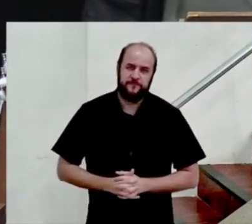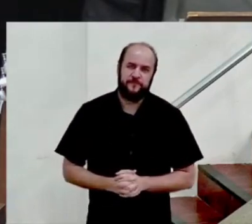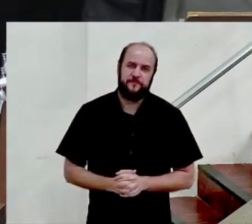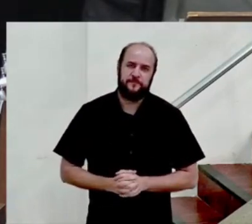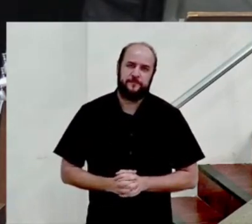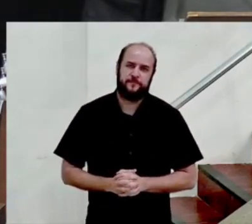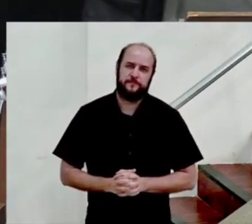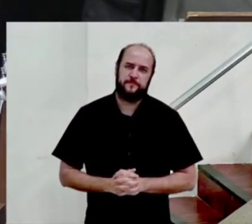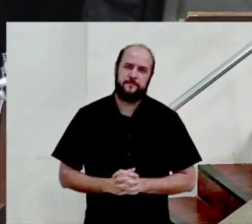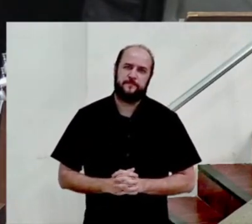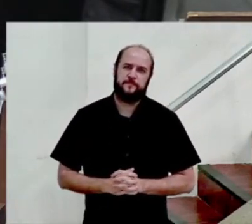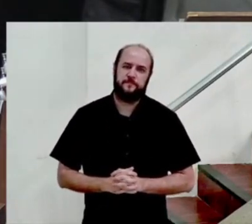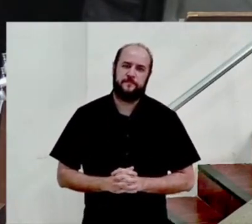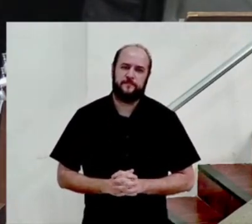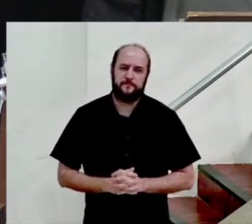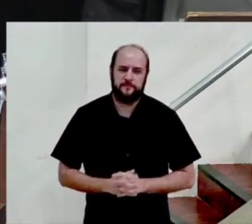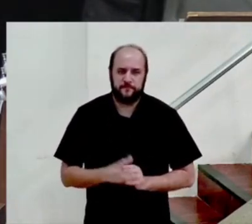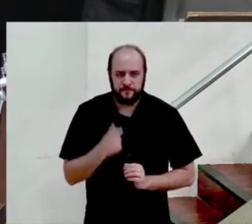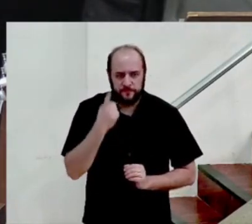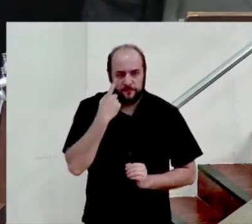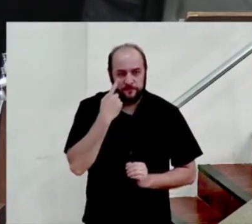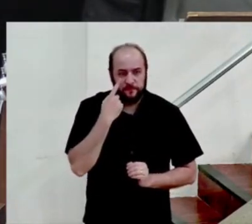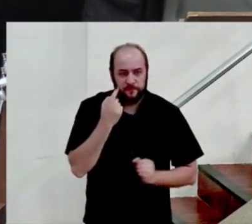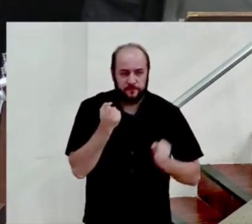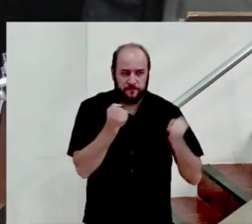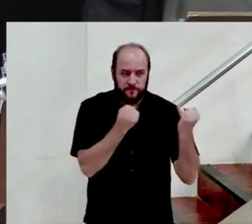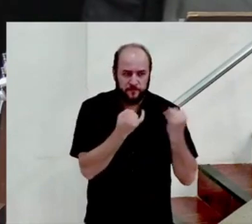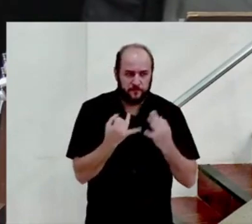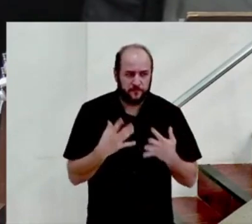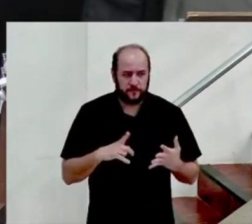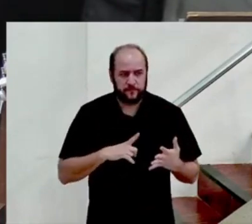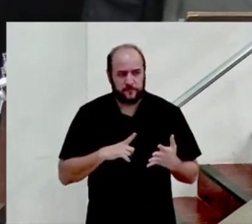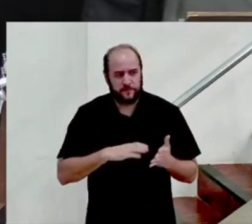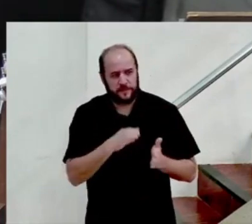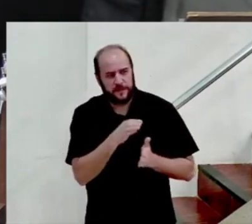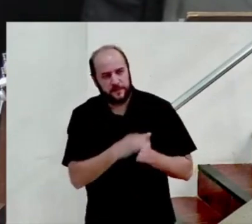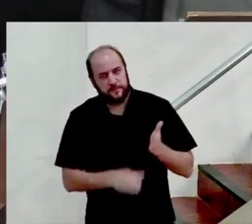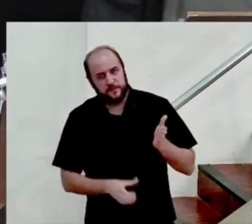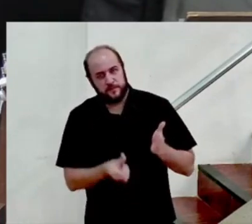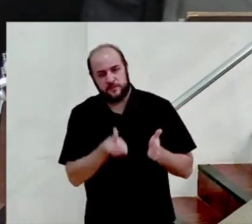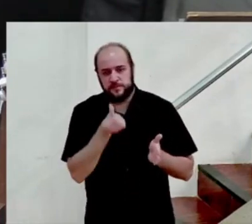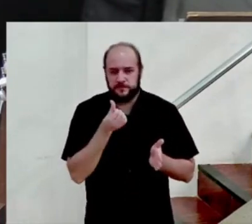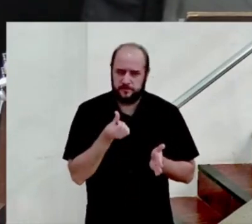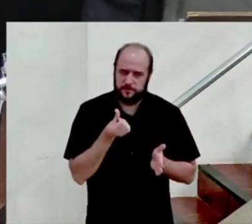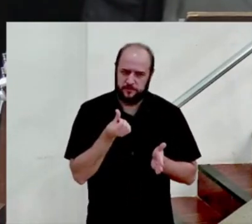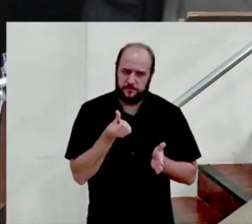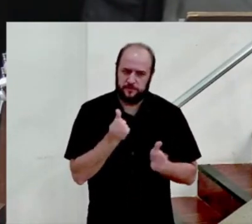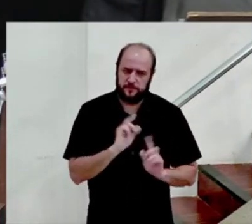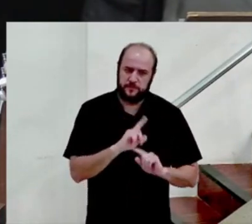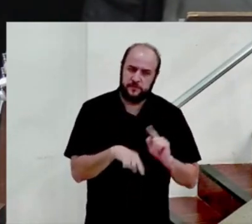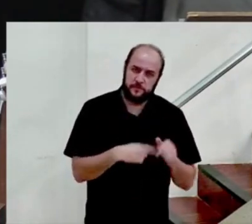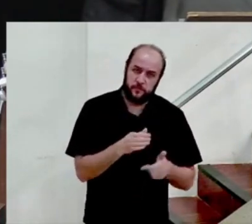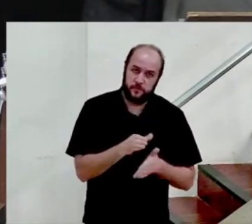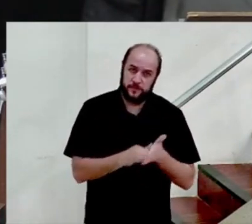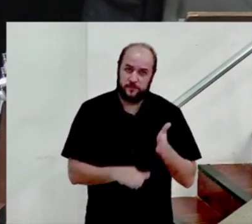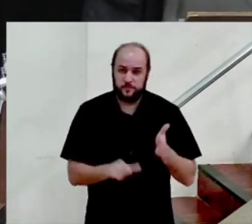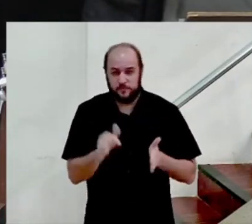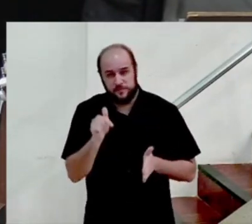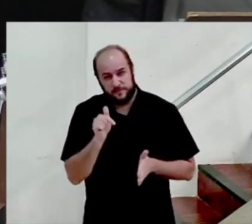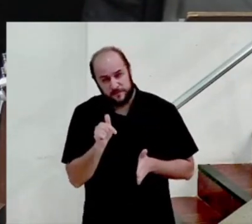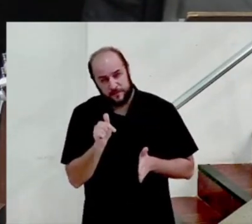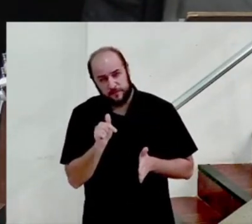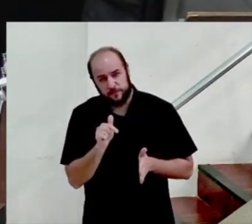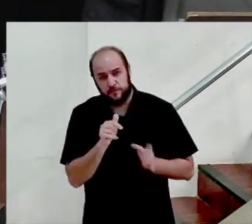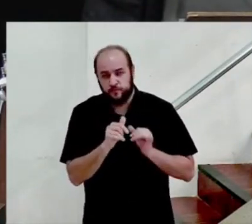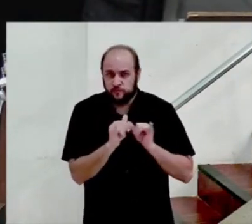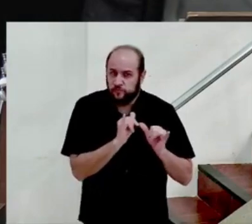Quando eu olho para a descrição que existe, tanto no capítulo 6, quanto no capítulo 7, a respeito